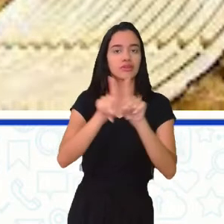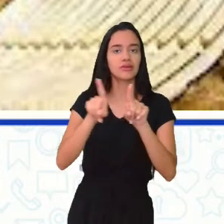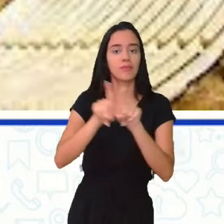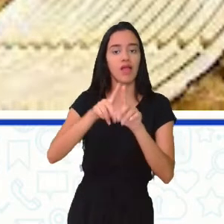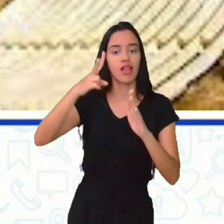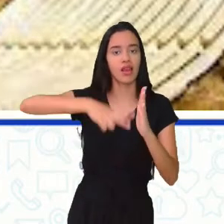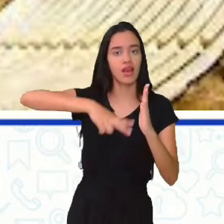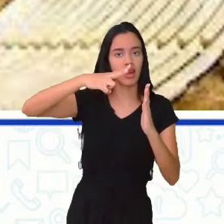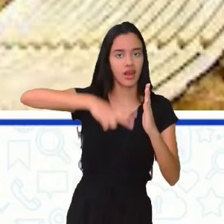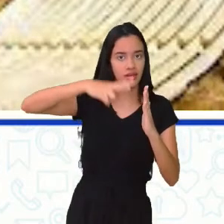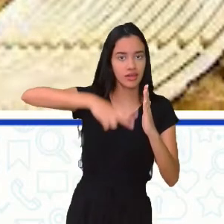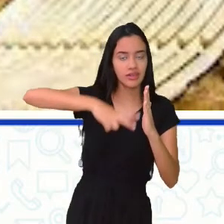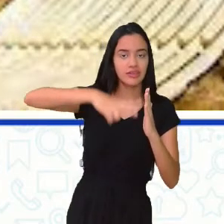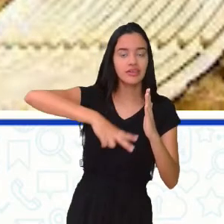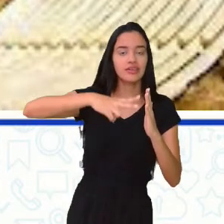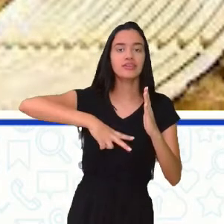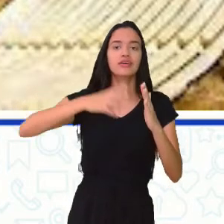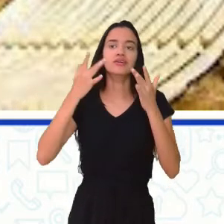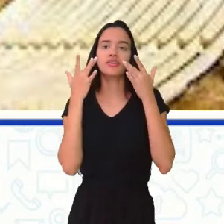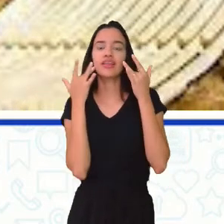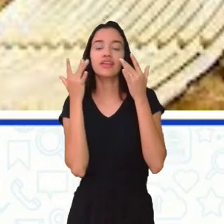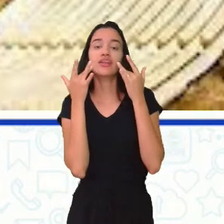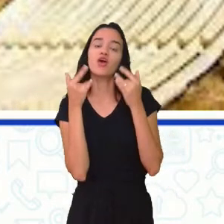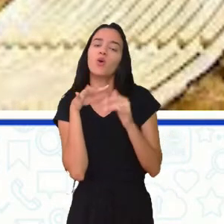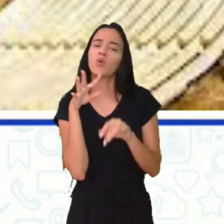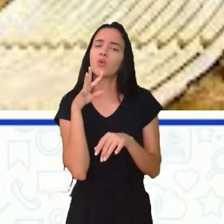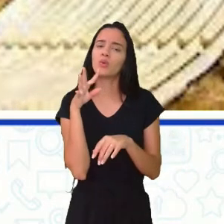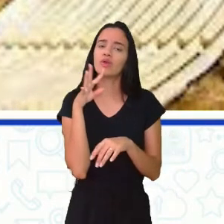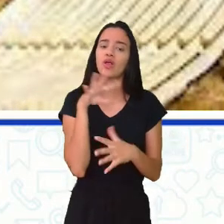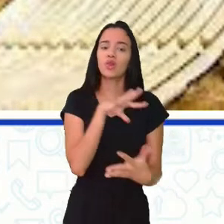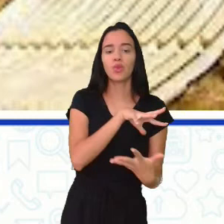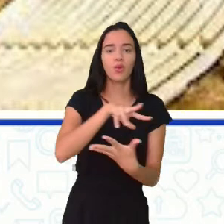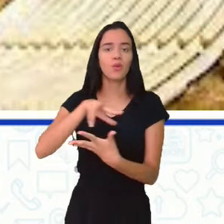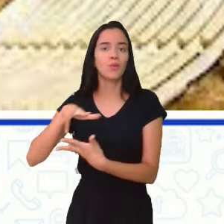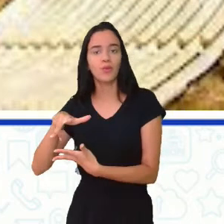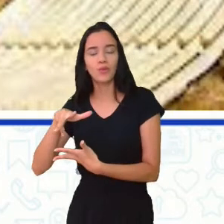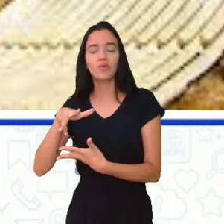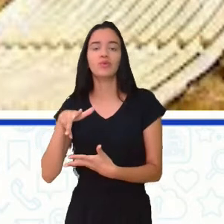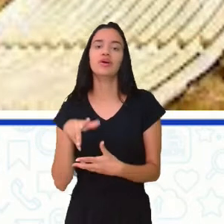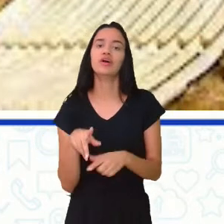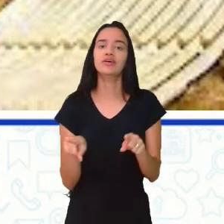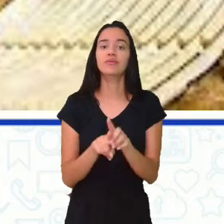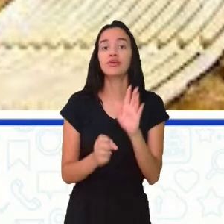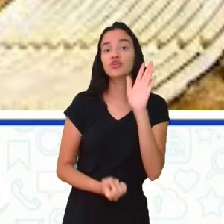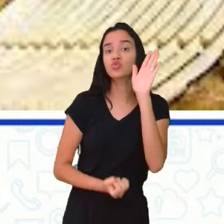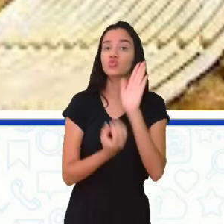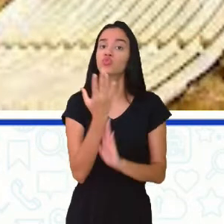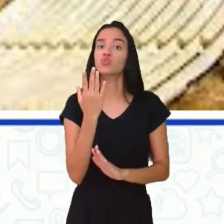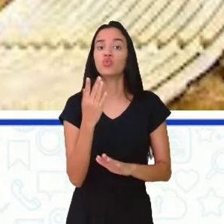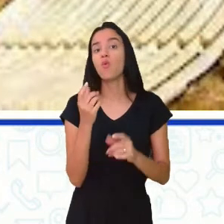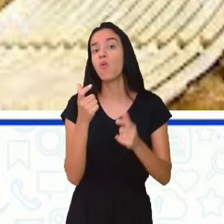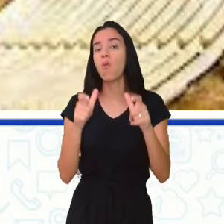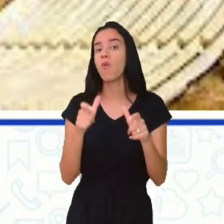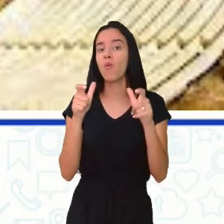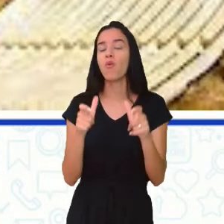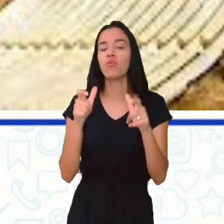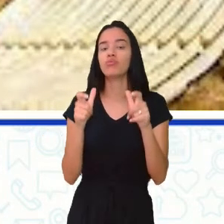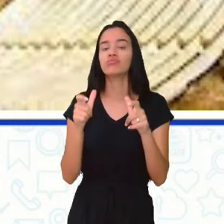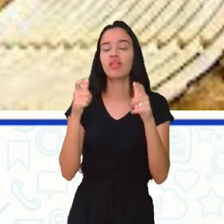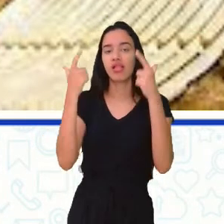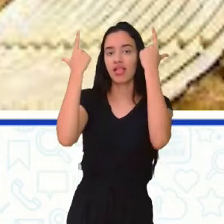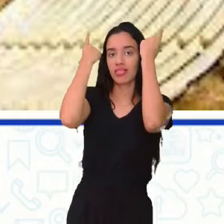As peças teatrais, tais como as conhecemos no mundo ocidental, surgiram na Grécia